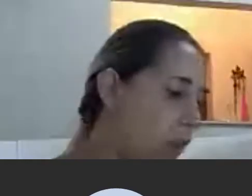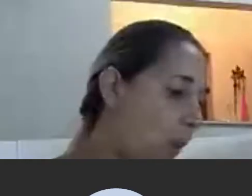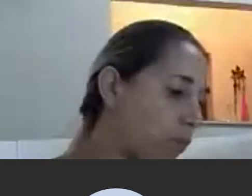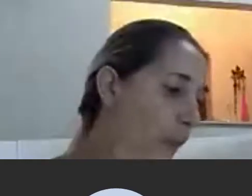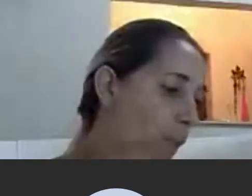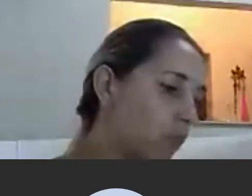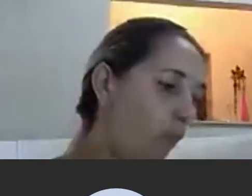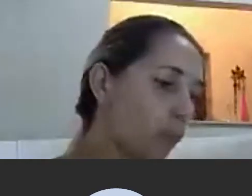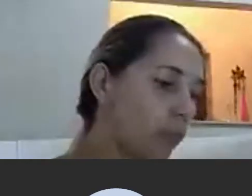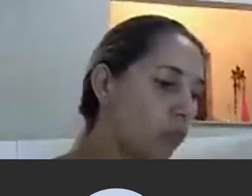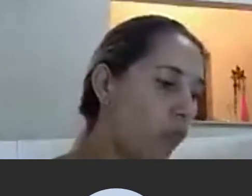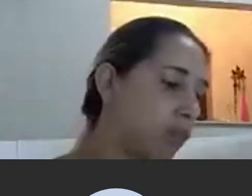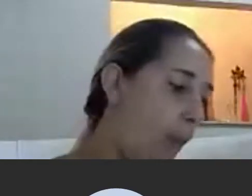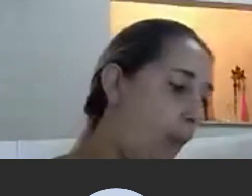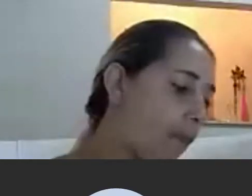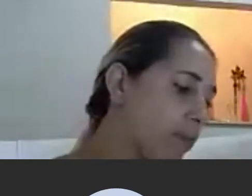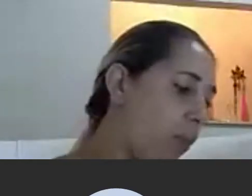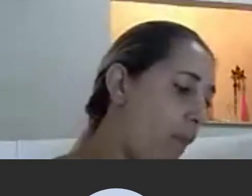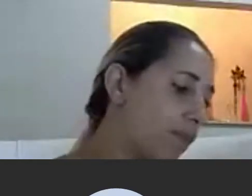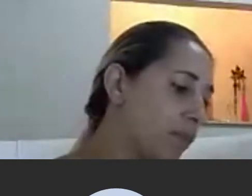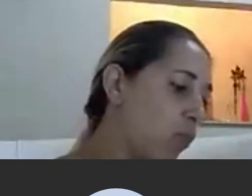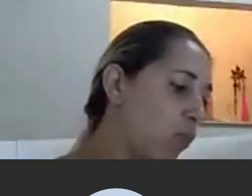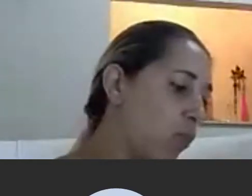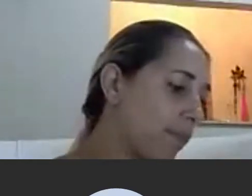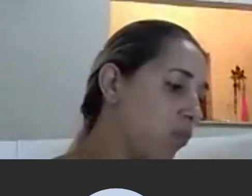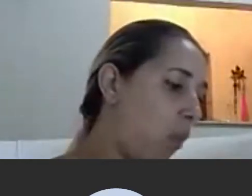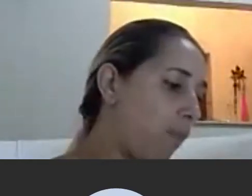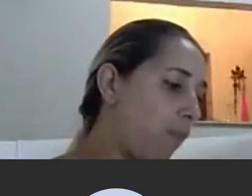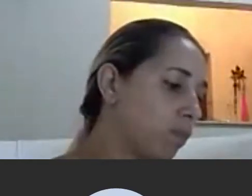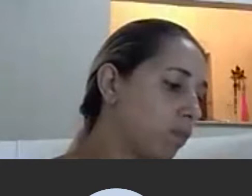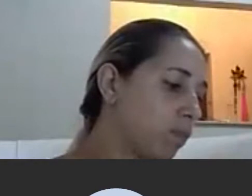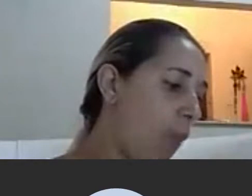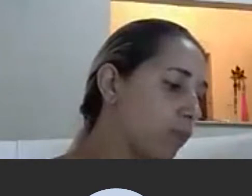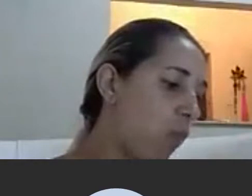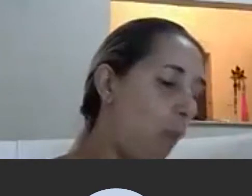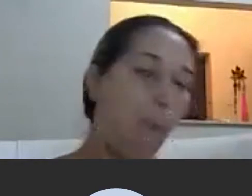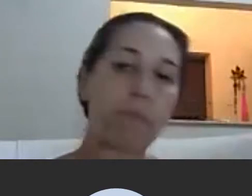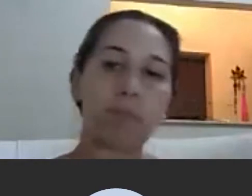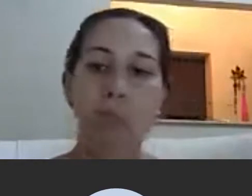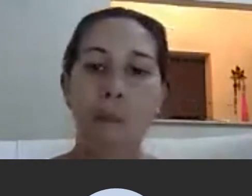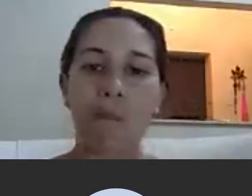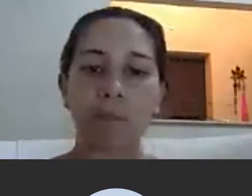anotar isso daqui. Professor, no MySQL,